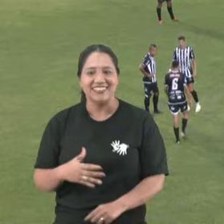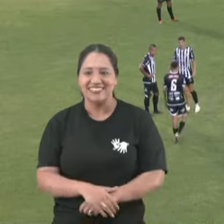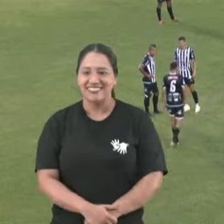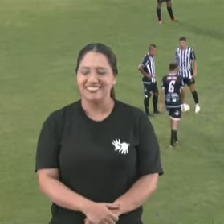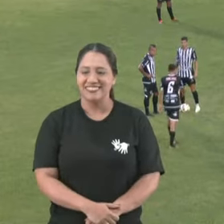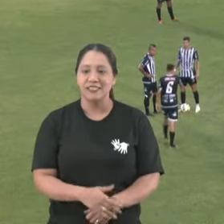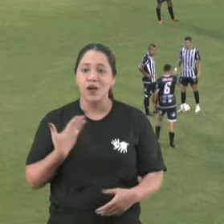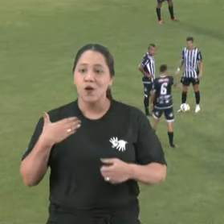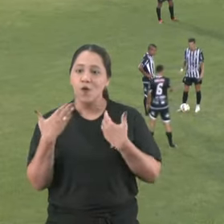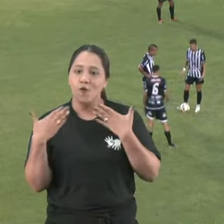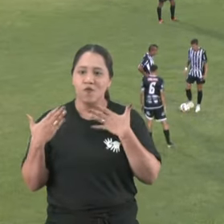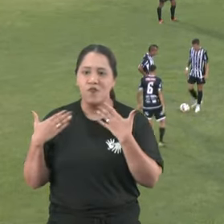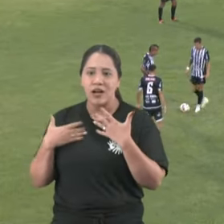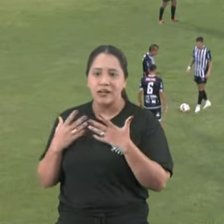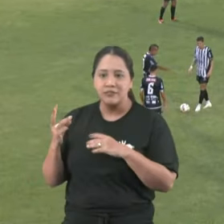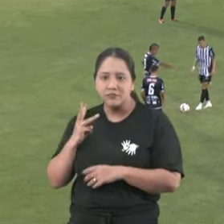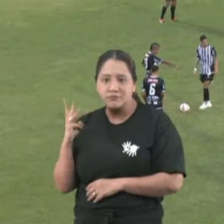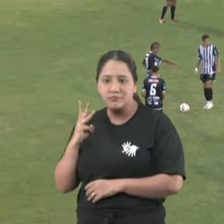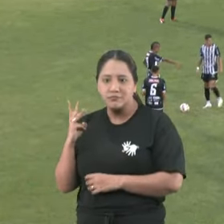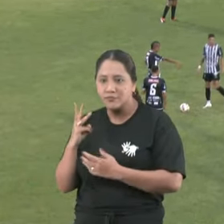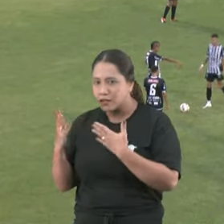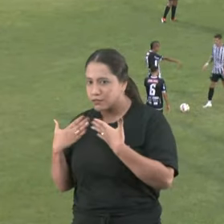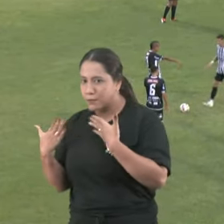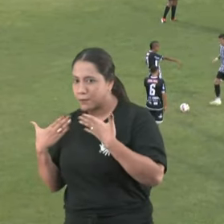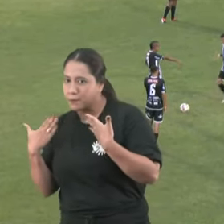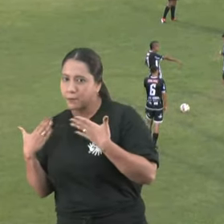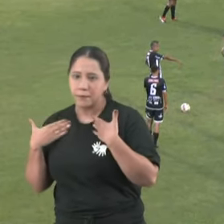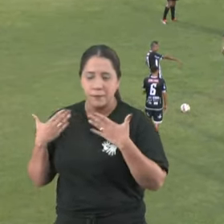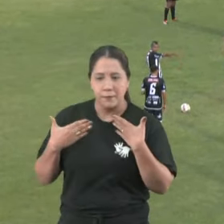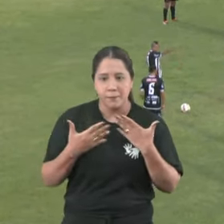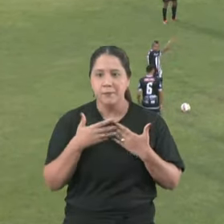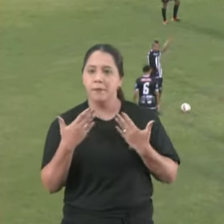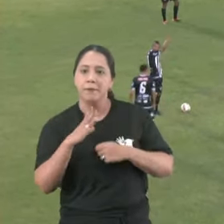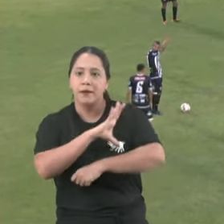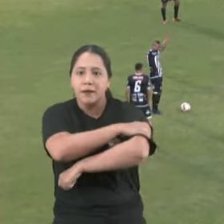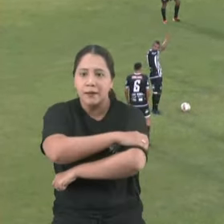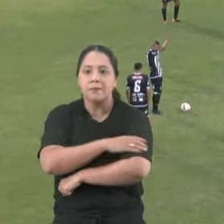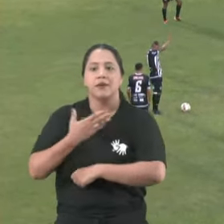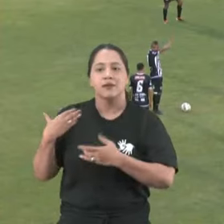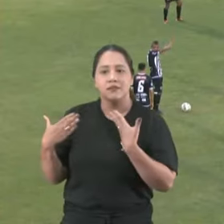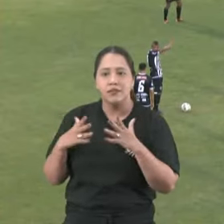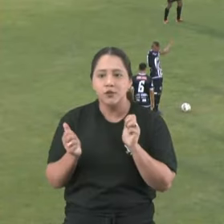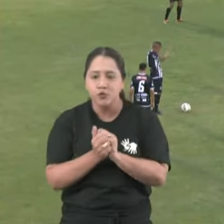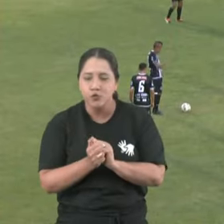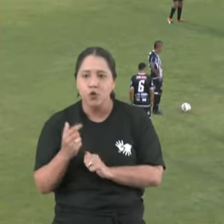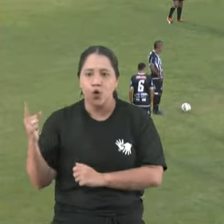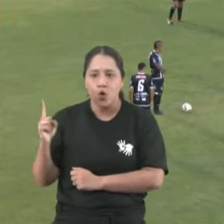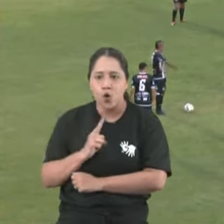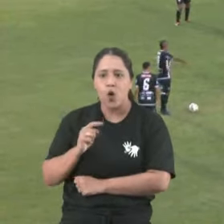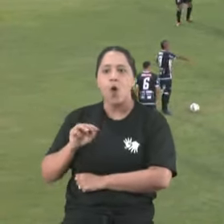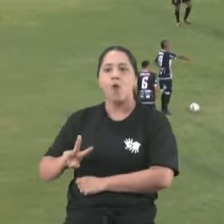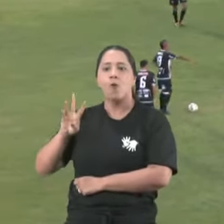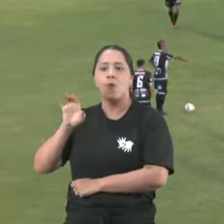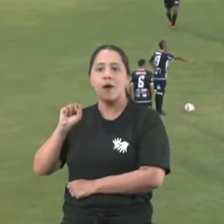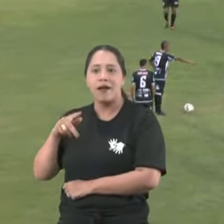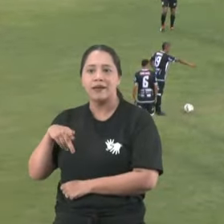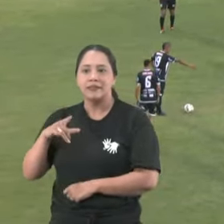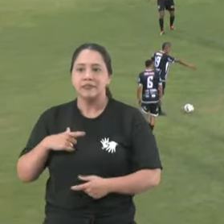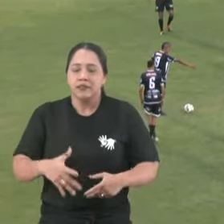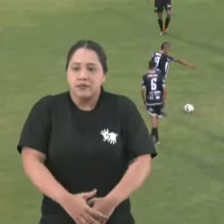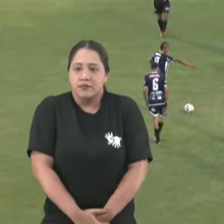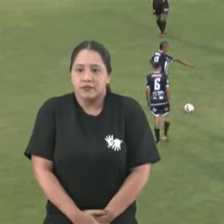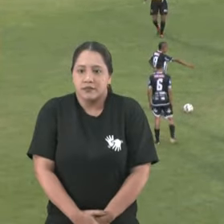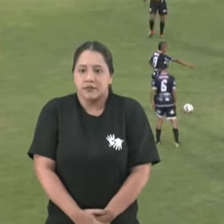A conversa ali segue entre o Gabriel, o Didira. Se aproxima mais um atleta, que é o Wesley. A barreira tem apenas